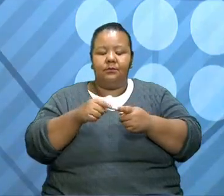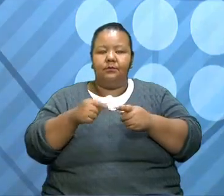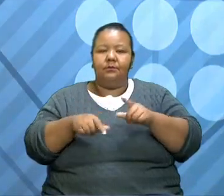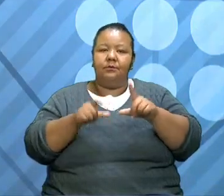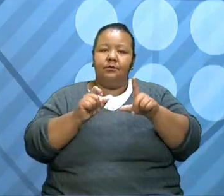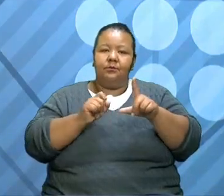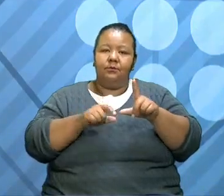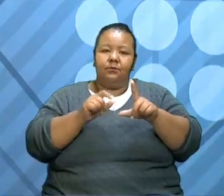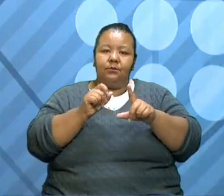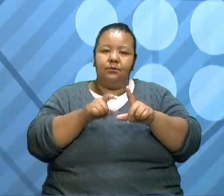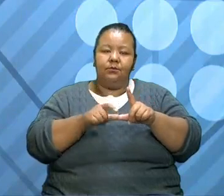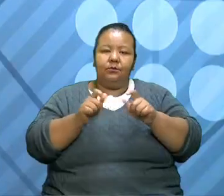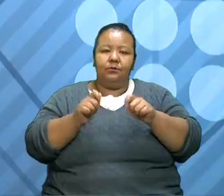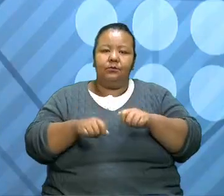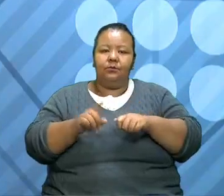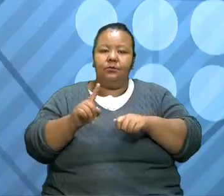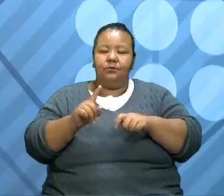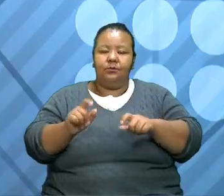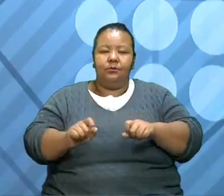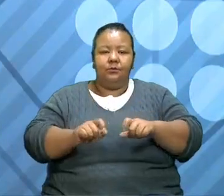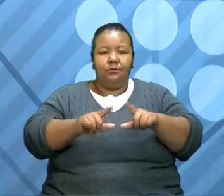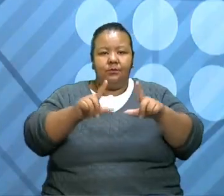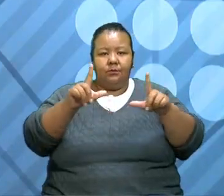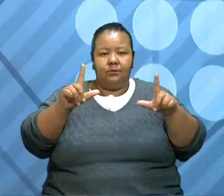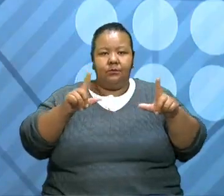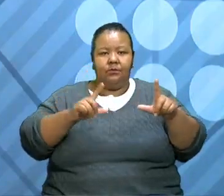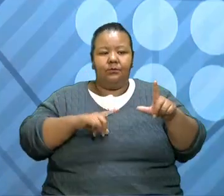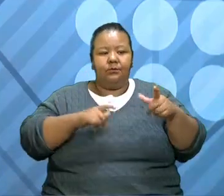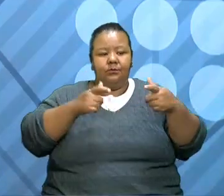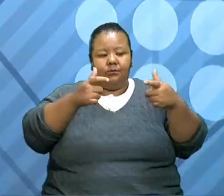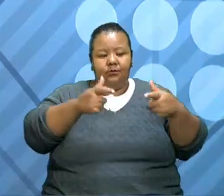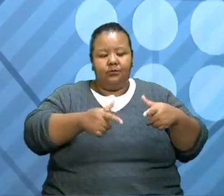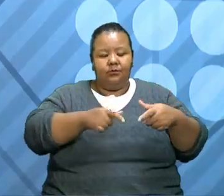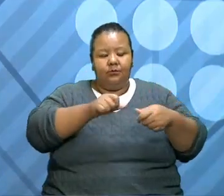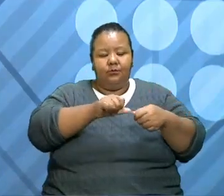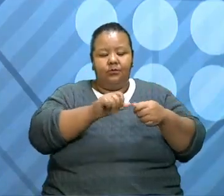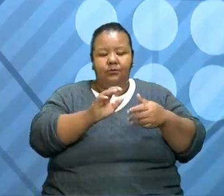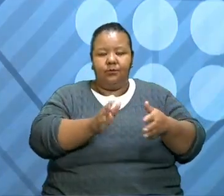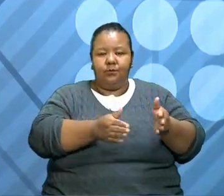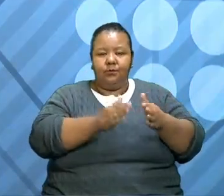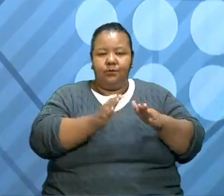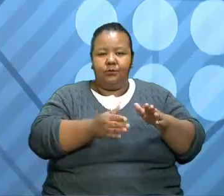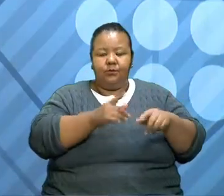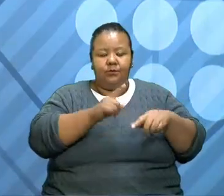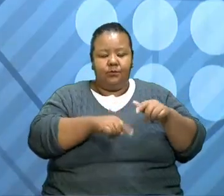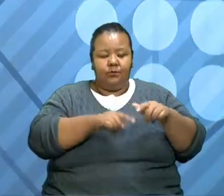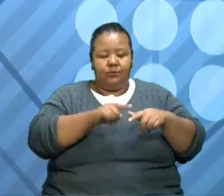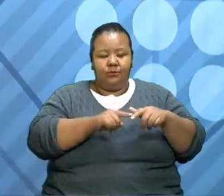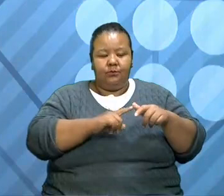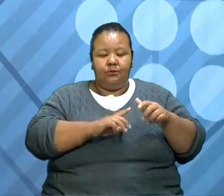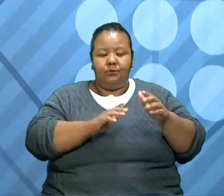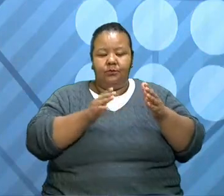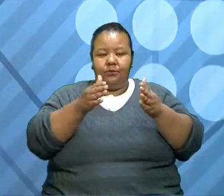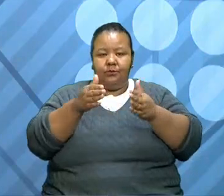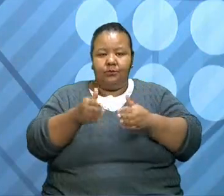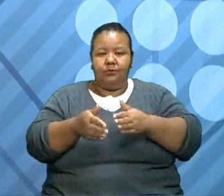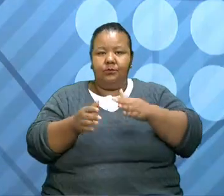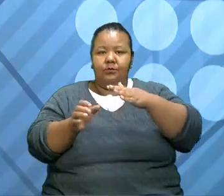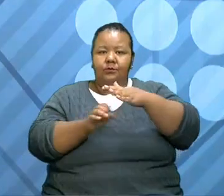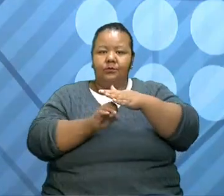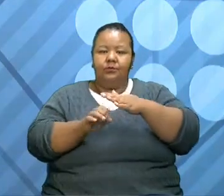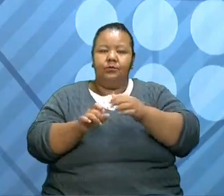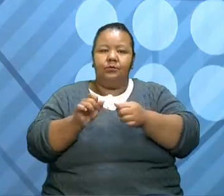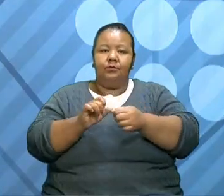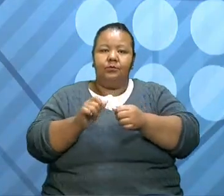logístico. Pode não estar claro ali, mas ela tem um lugar que ela vai produzir o seu produto, tem uma empresa ou algum lugar que ela